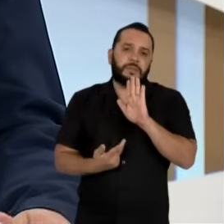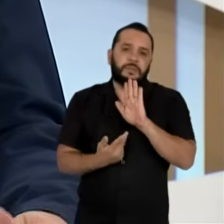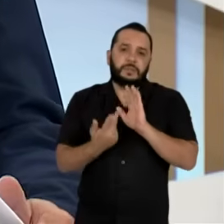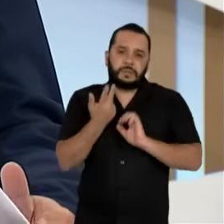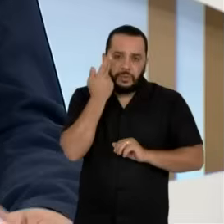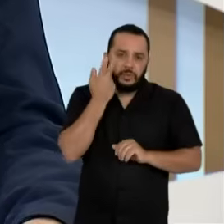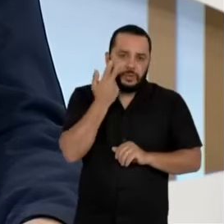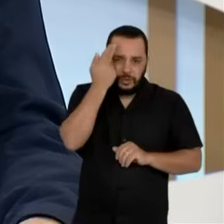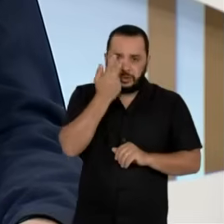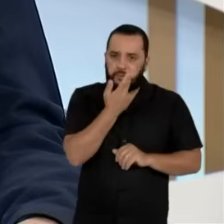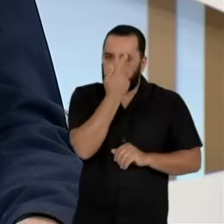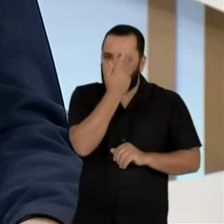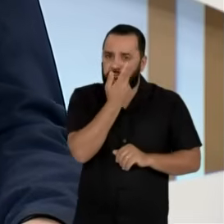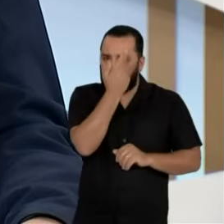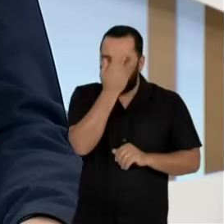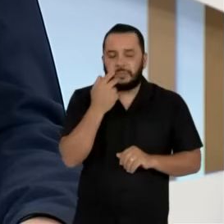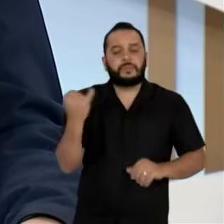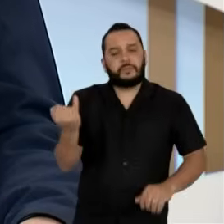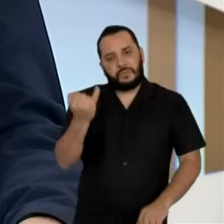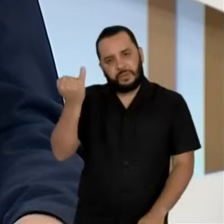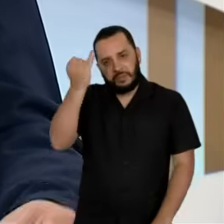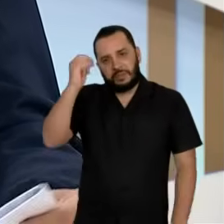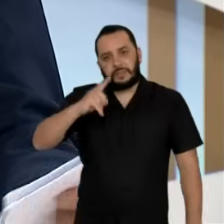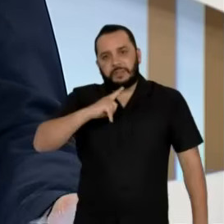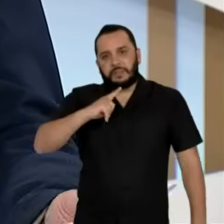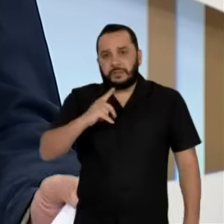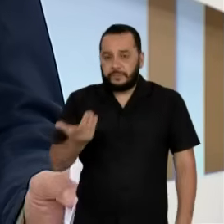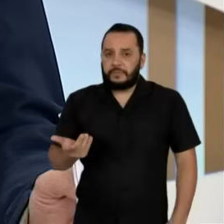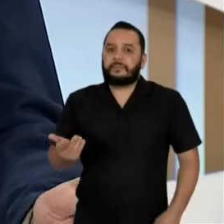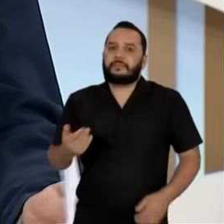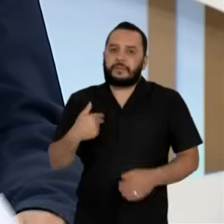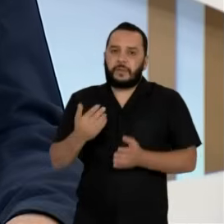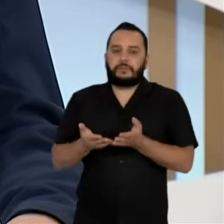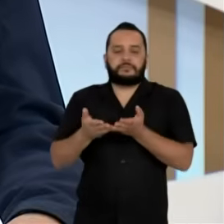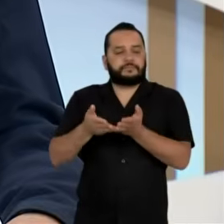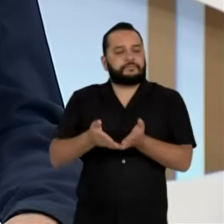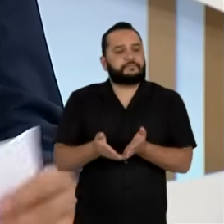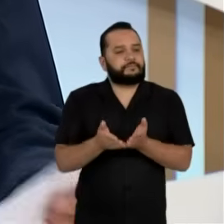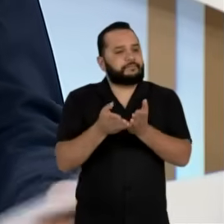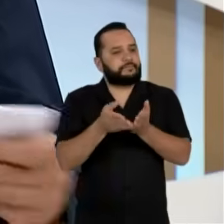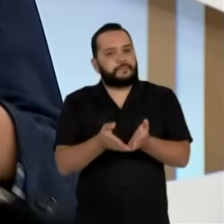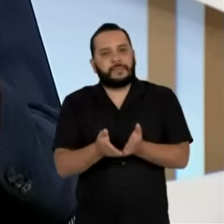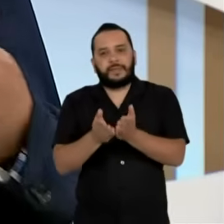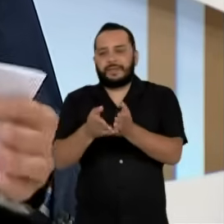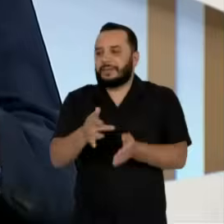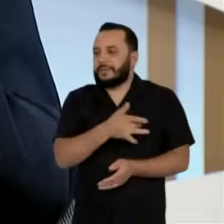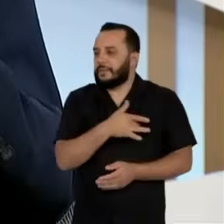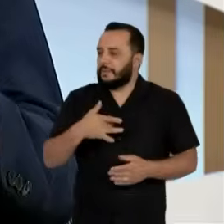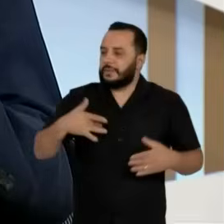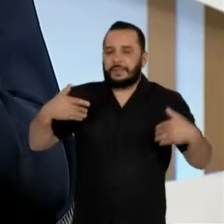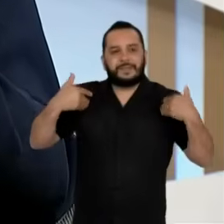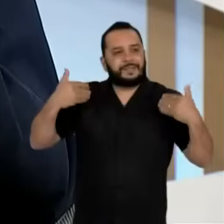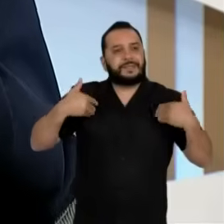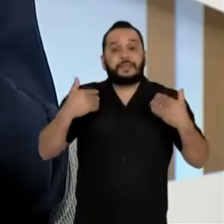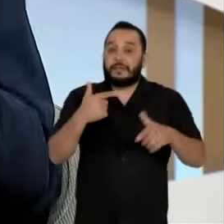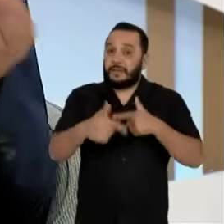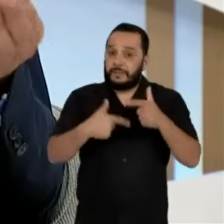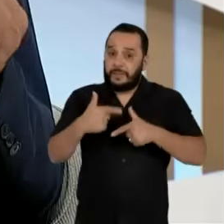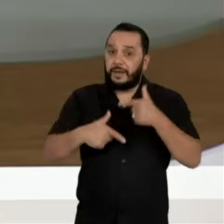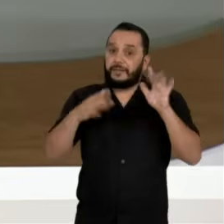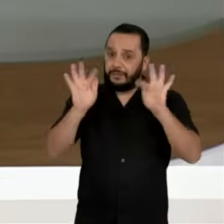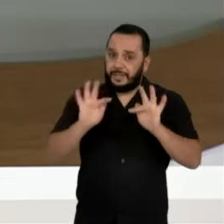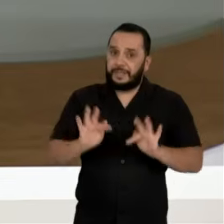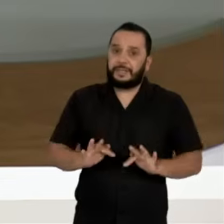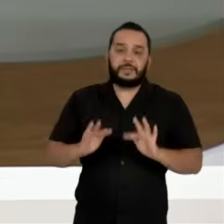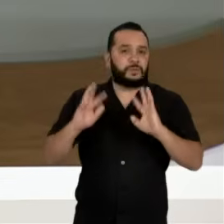são serviços muito essenciais, né? E eu falo assim, a gente estava navegando com saúde e alegria, né? Como a gente faz, porque é bem alegre o nosso trabalho, é feliz